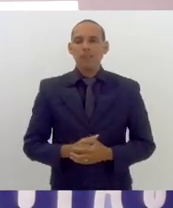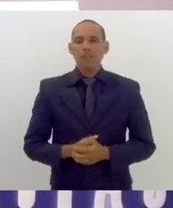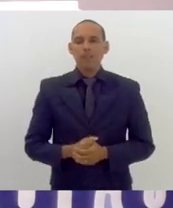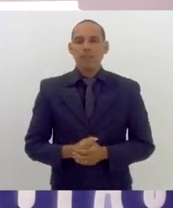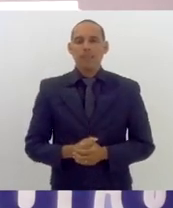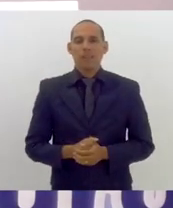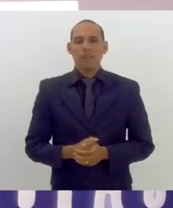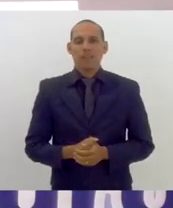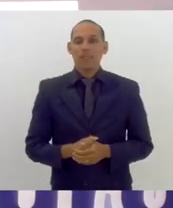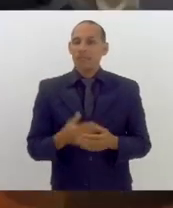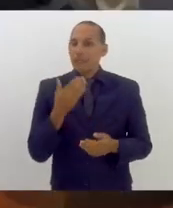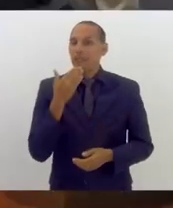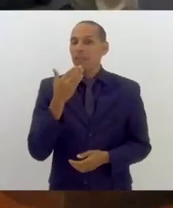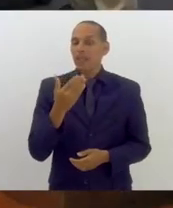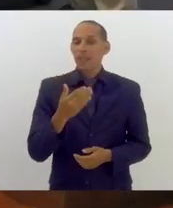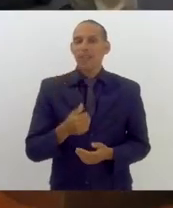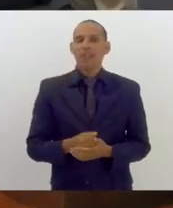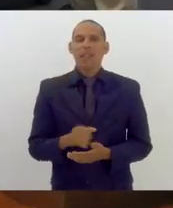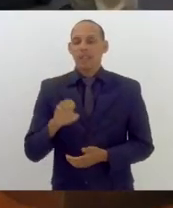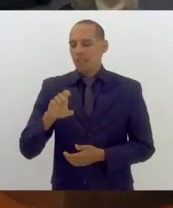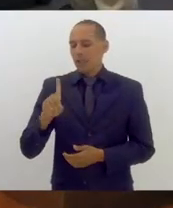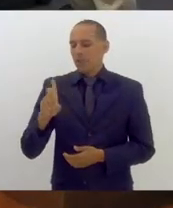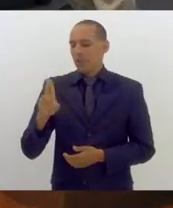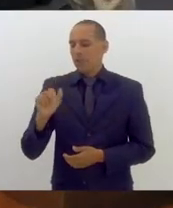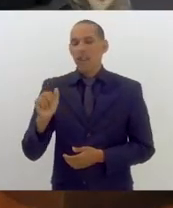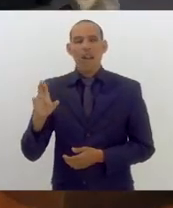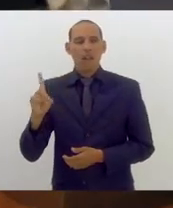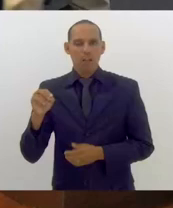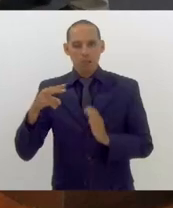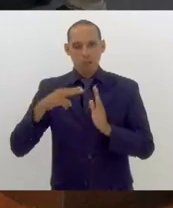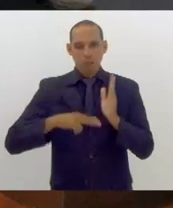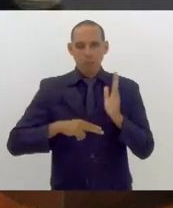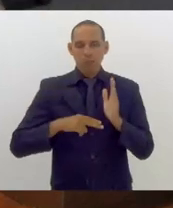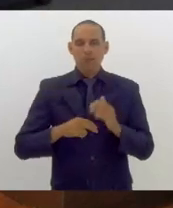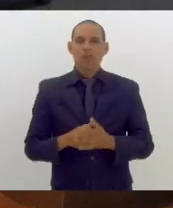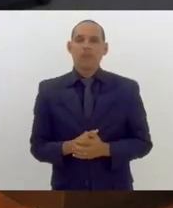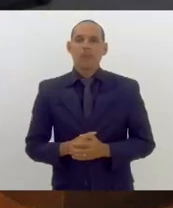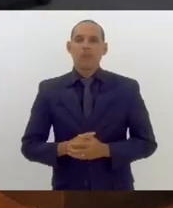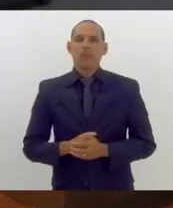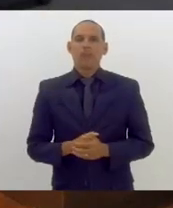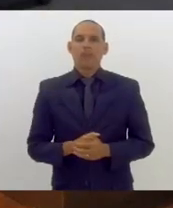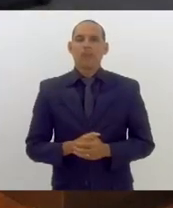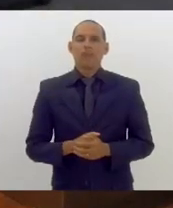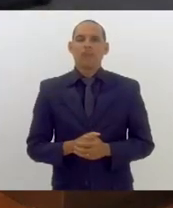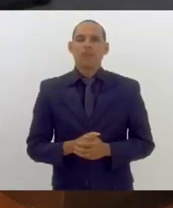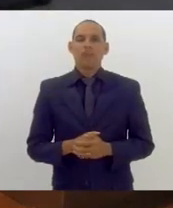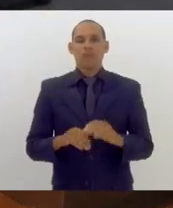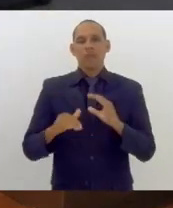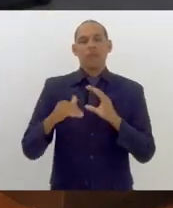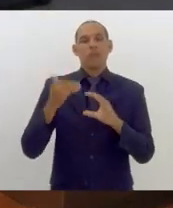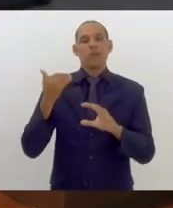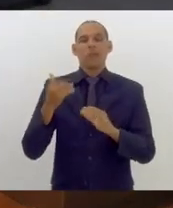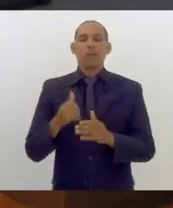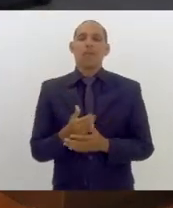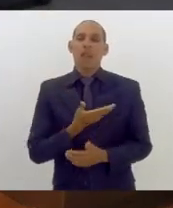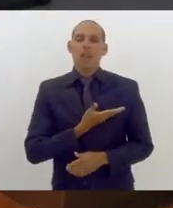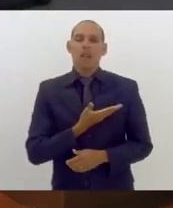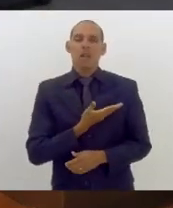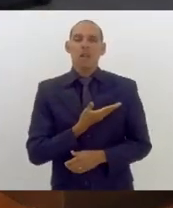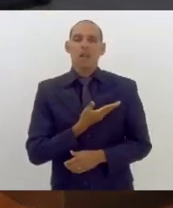bem vou pedir para o Eduardo fazer a leitura que foi encaminhado pelo nosso amigo